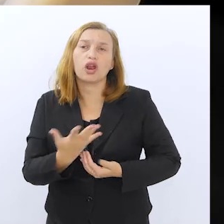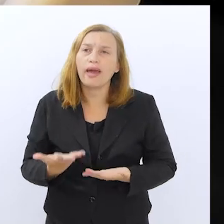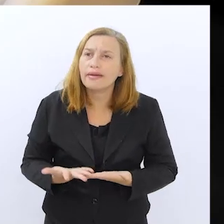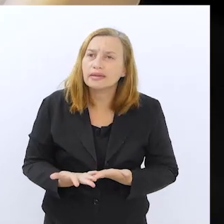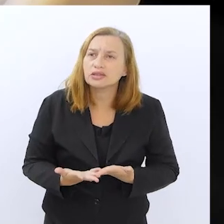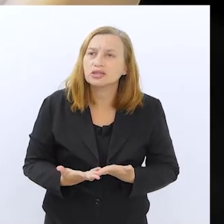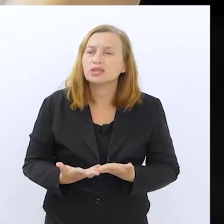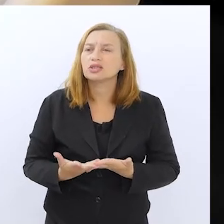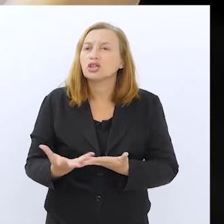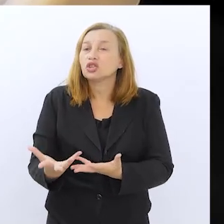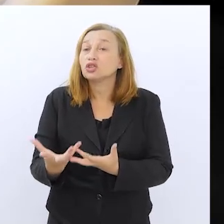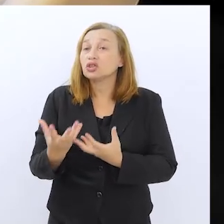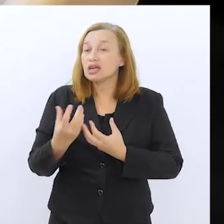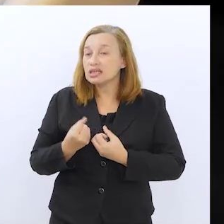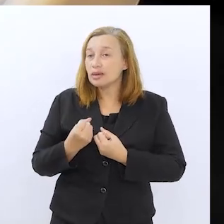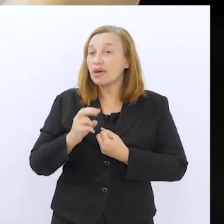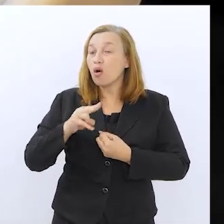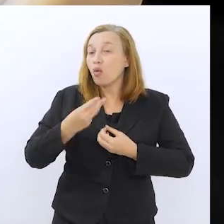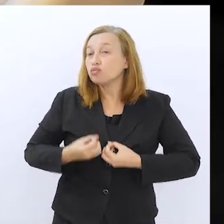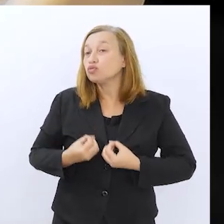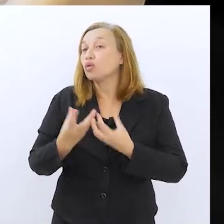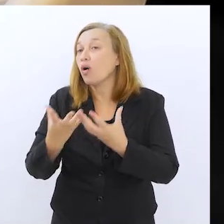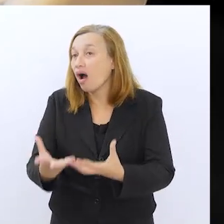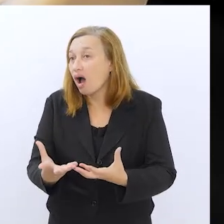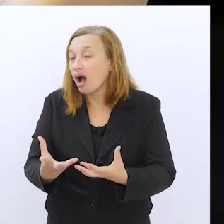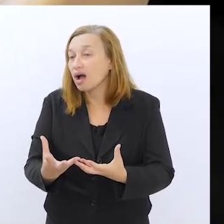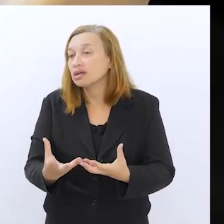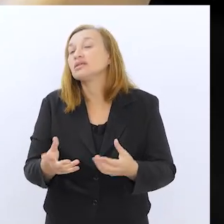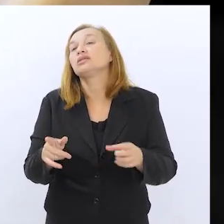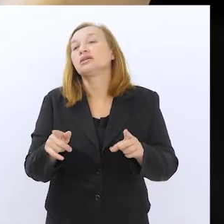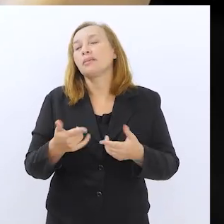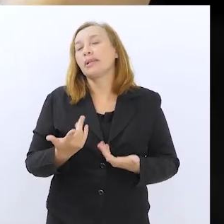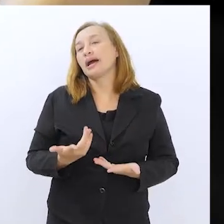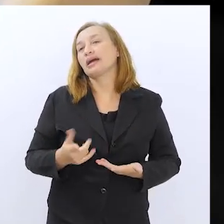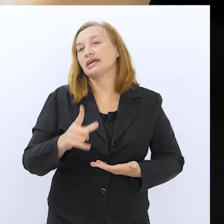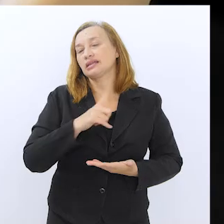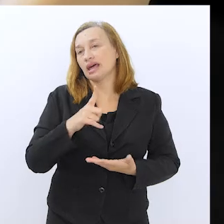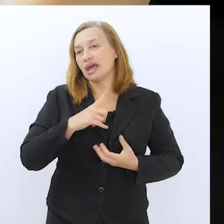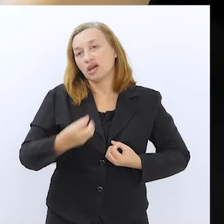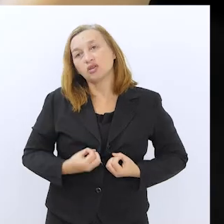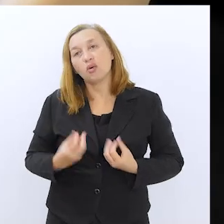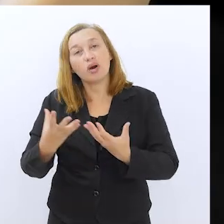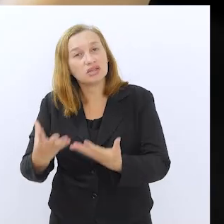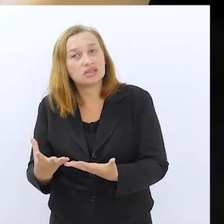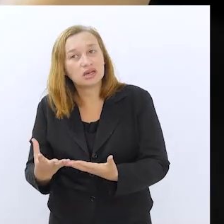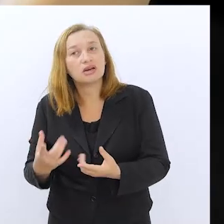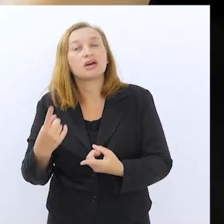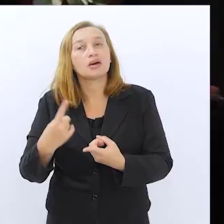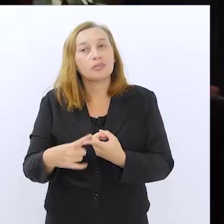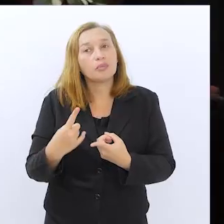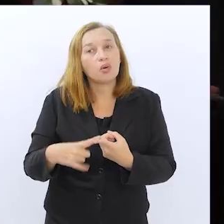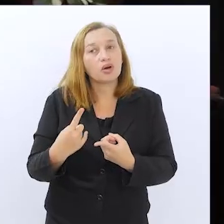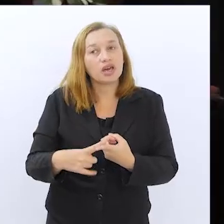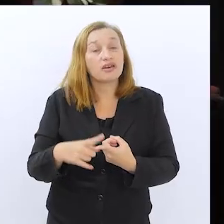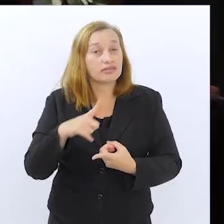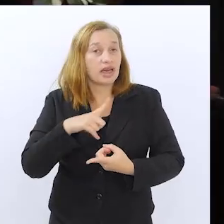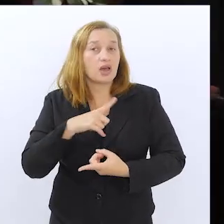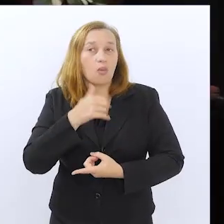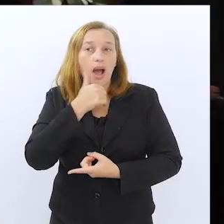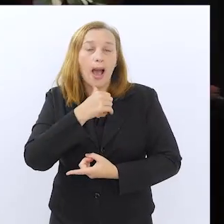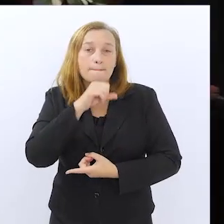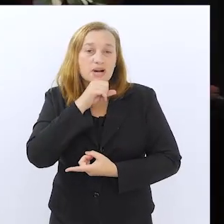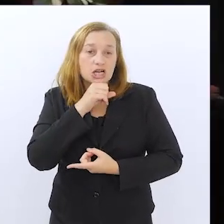doação, tanto no de doar quanto o de receber, porque existem também, para que haja a doação, é porque